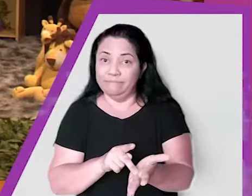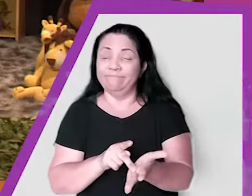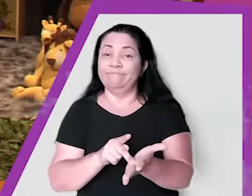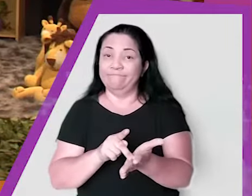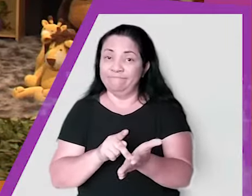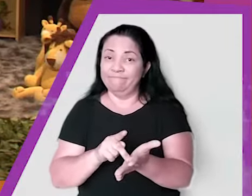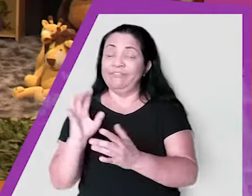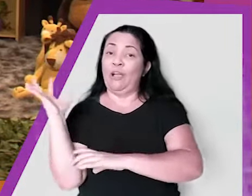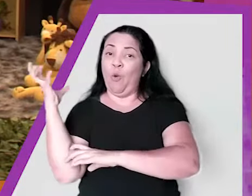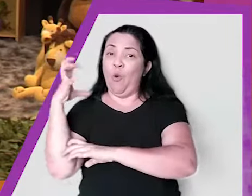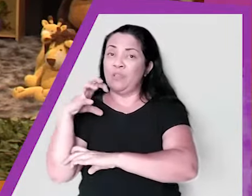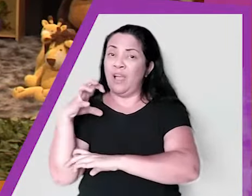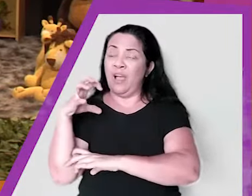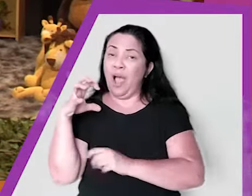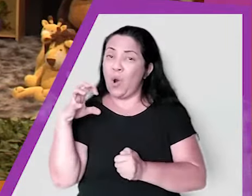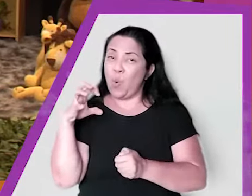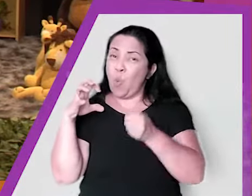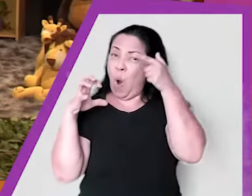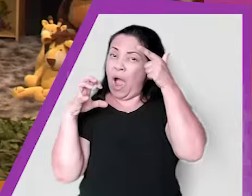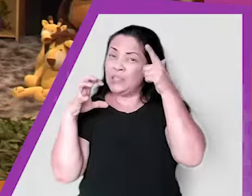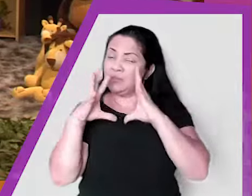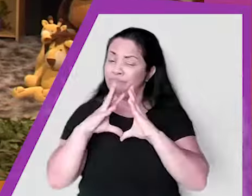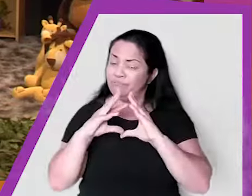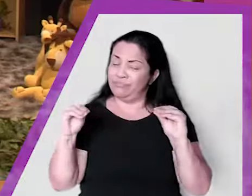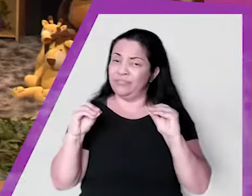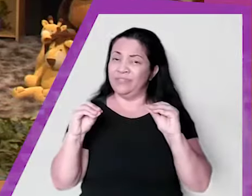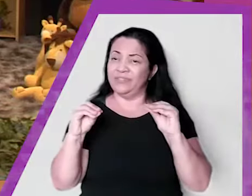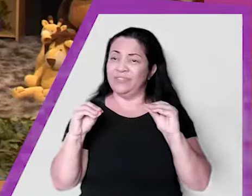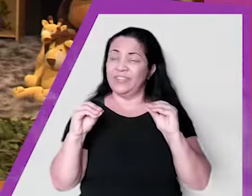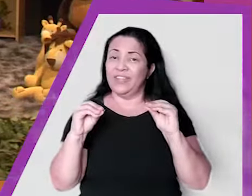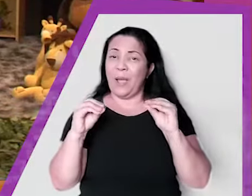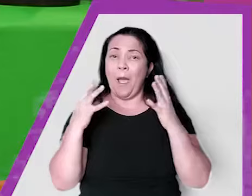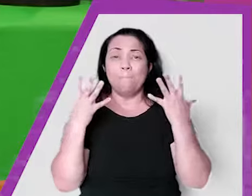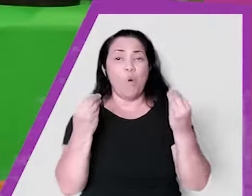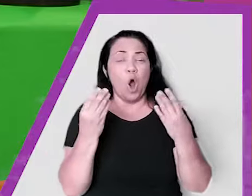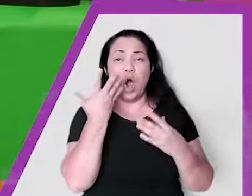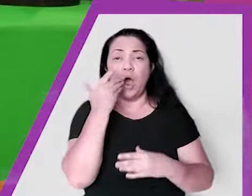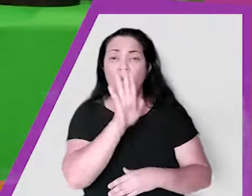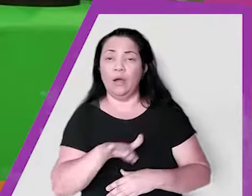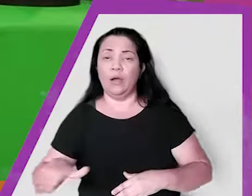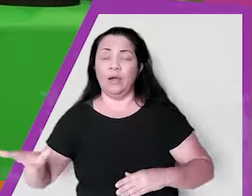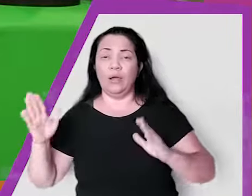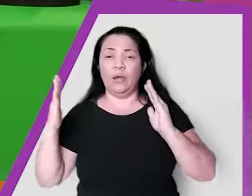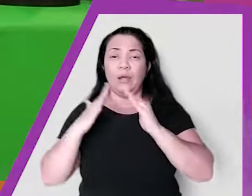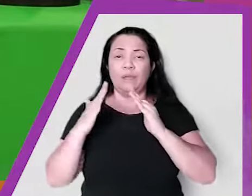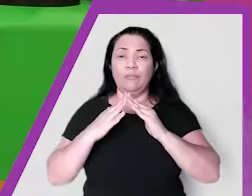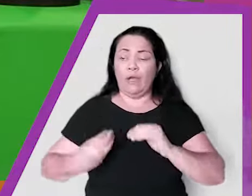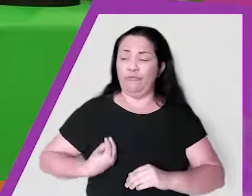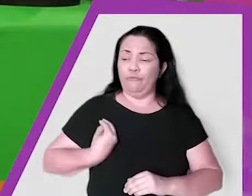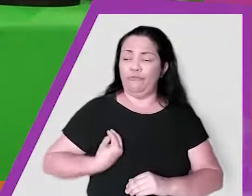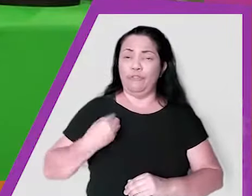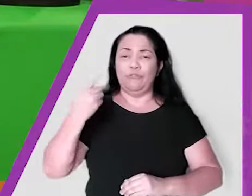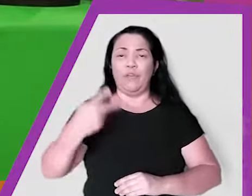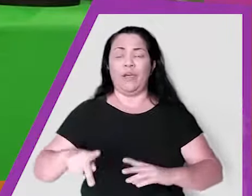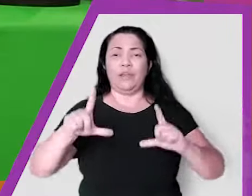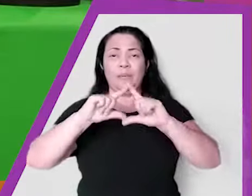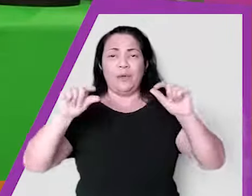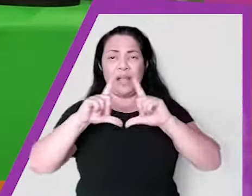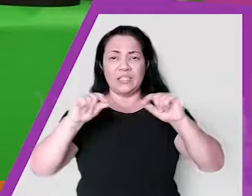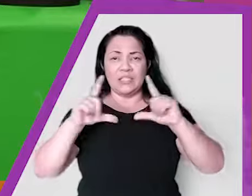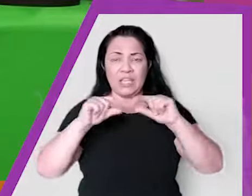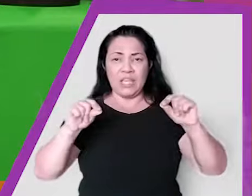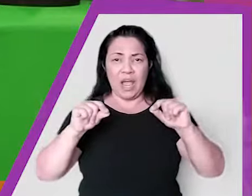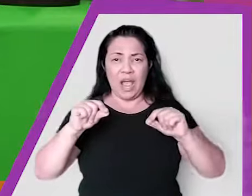Pasmem! Na verdade, ele já é quase uma lenda. E a prova disso é que muitas crianças que moram